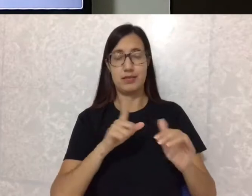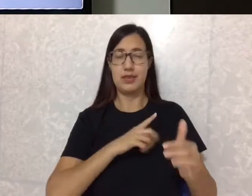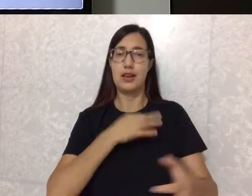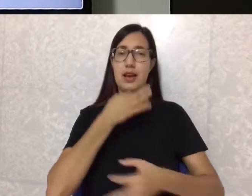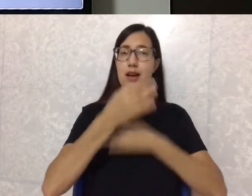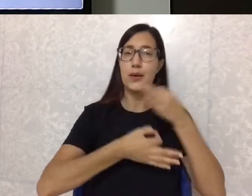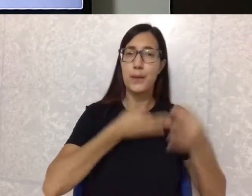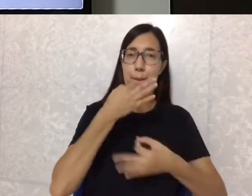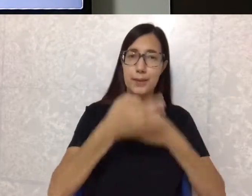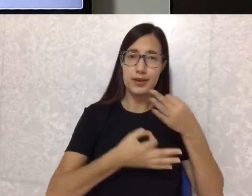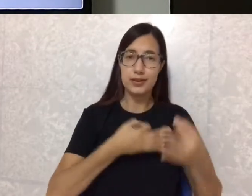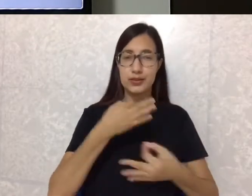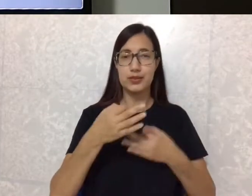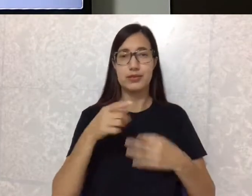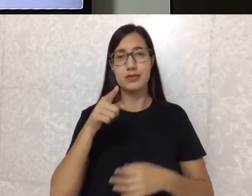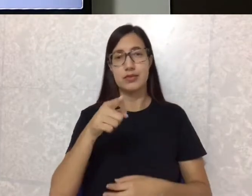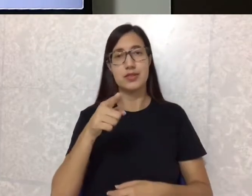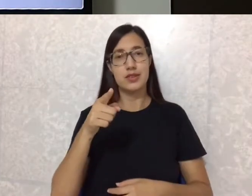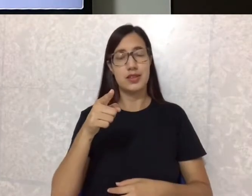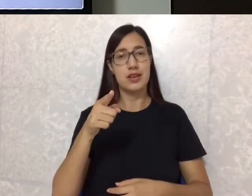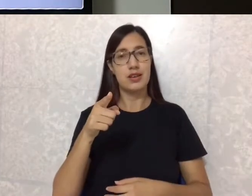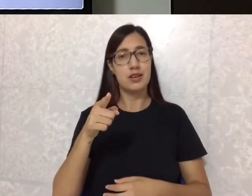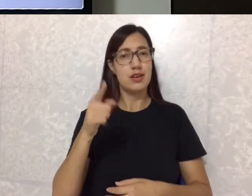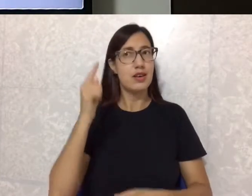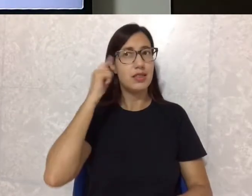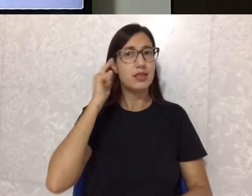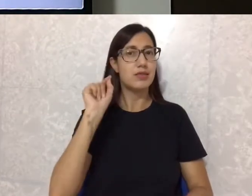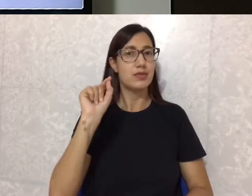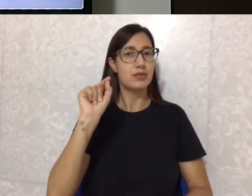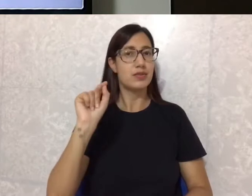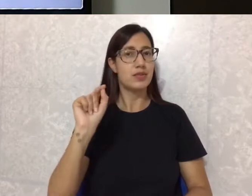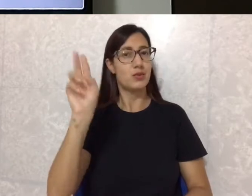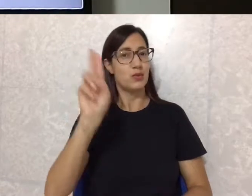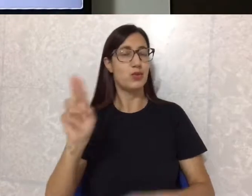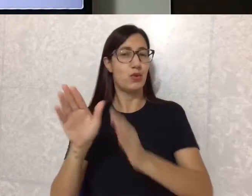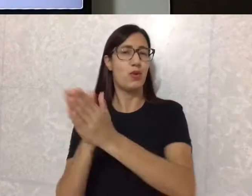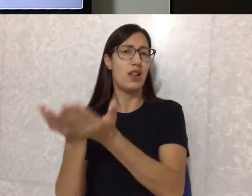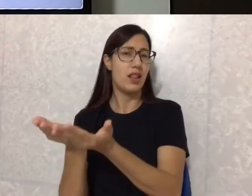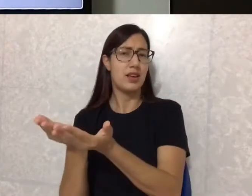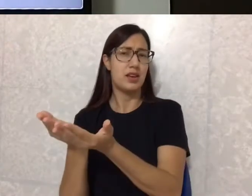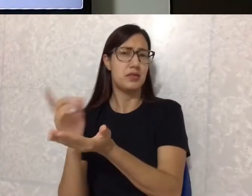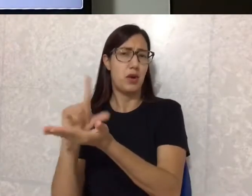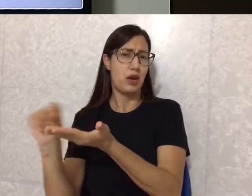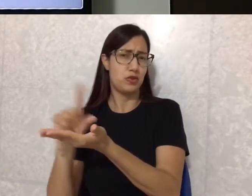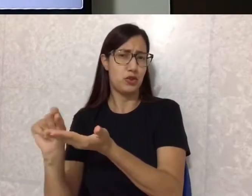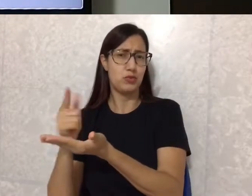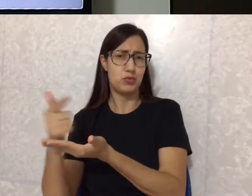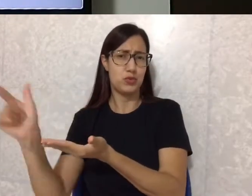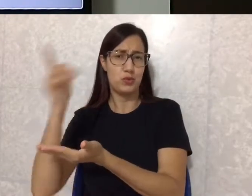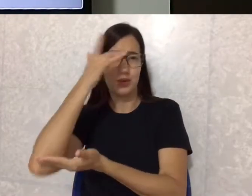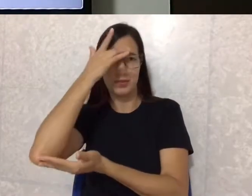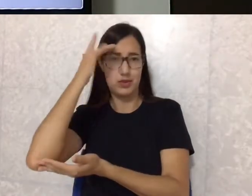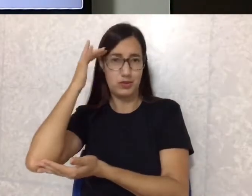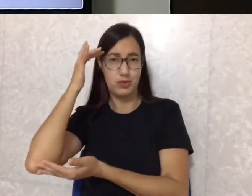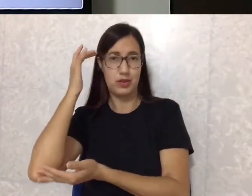você criou aquele pensamento com base na leitura do trabalho de alguém. Então, para você registrar isso no seu documento, né, e permitir que o